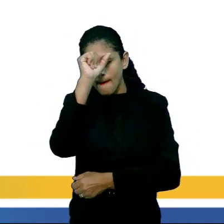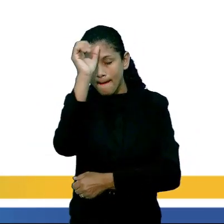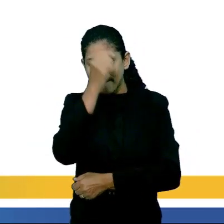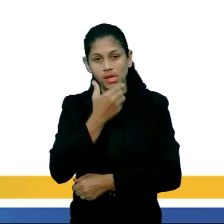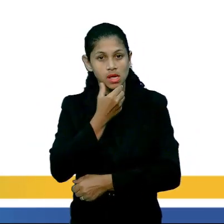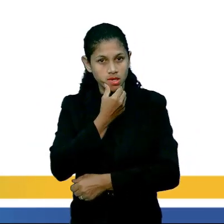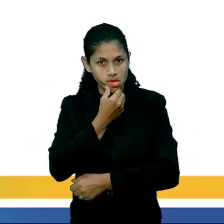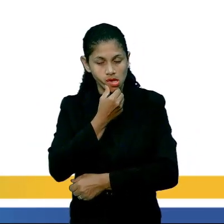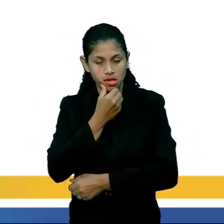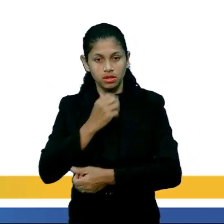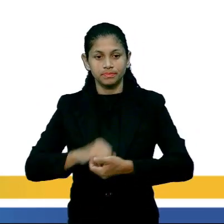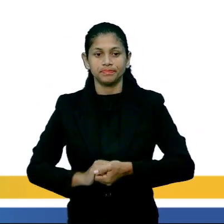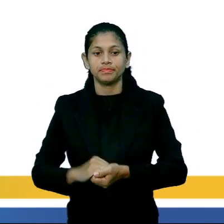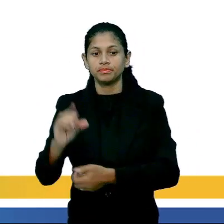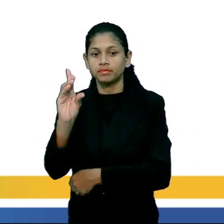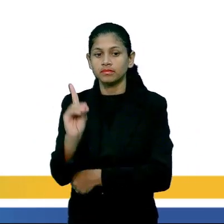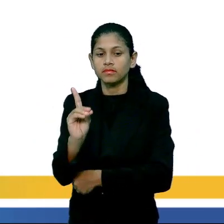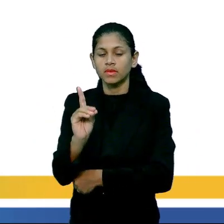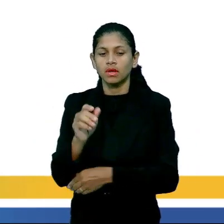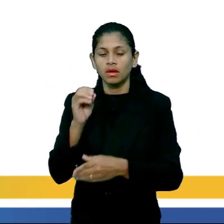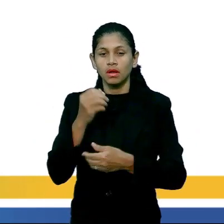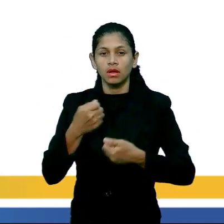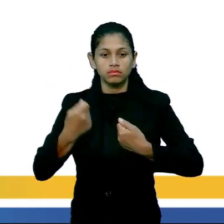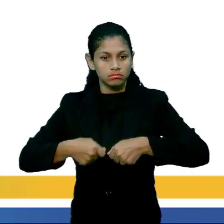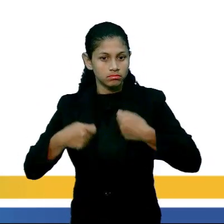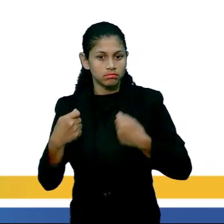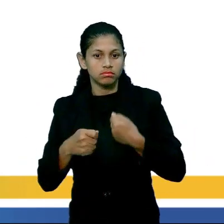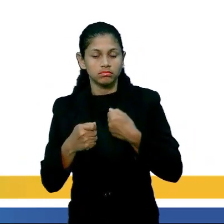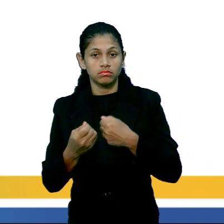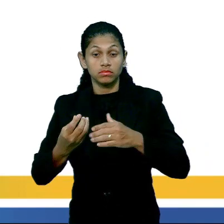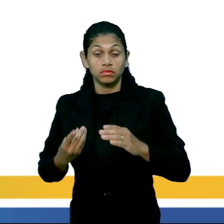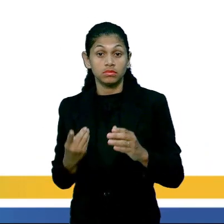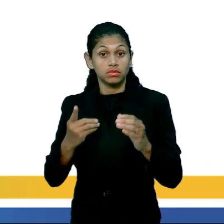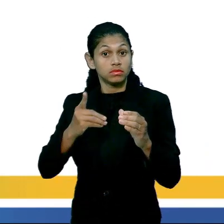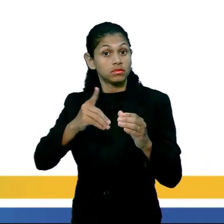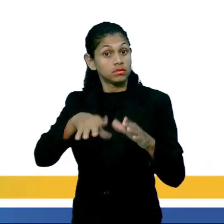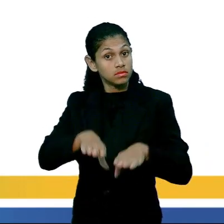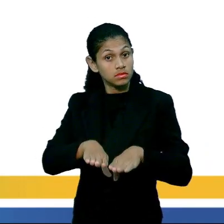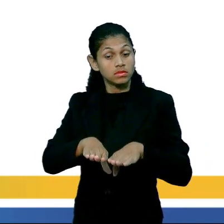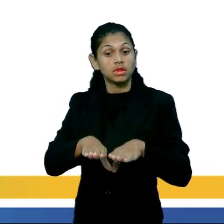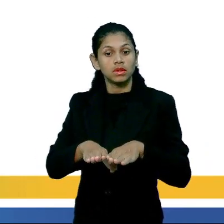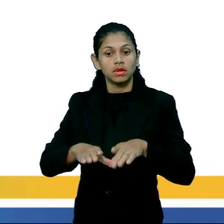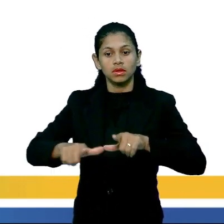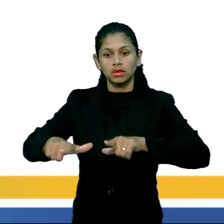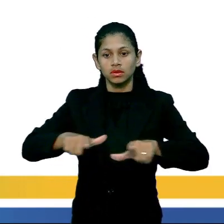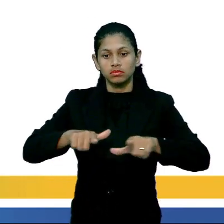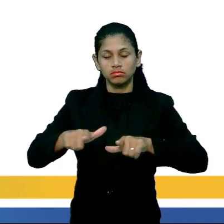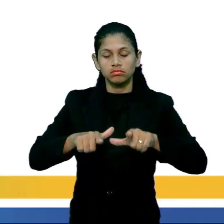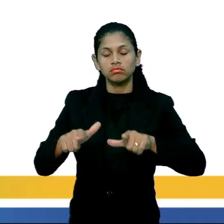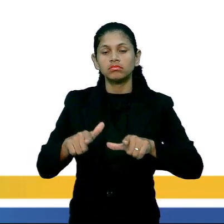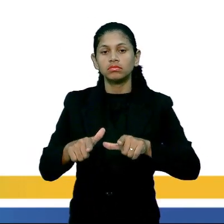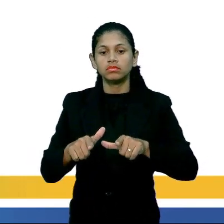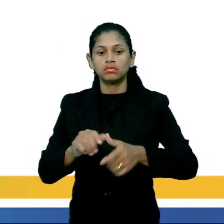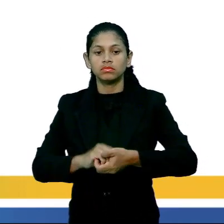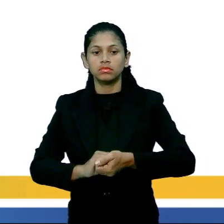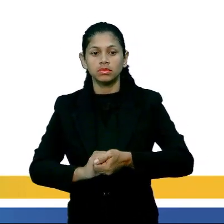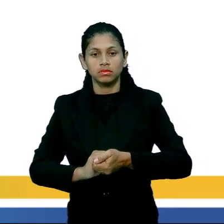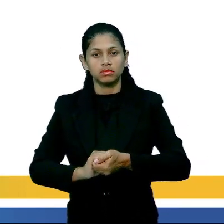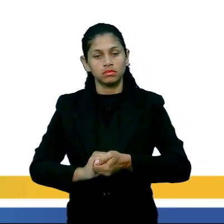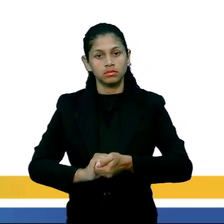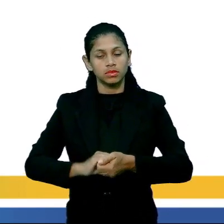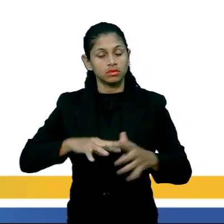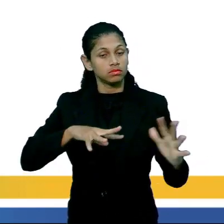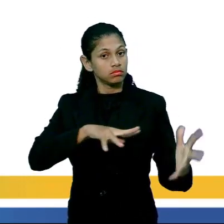Letra D. A necessidade da inserção de funcionários nativos no mercado de trabalho